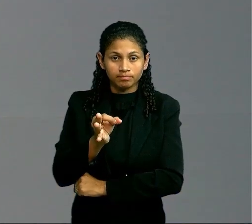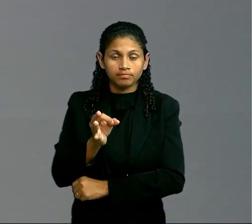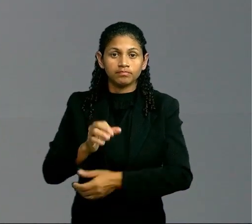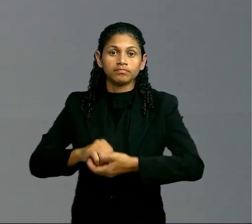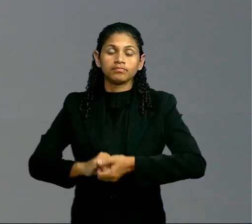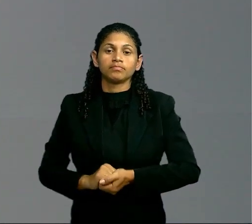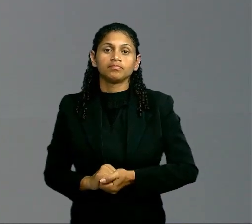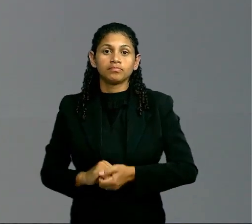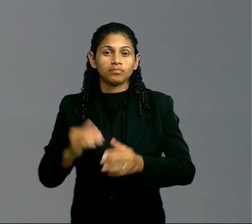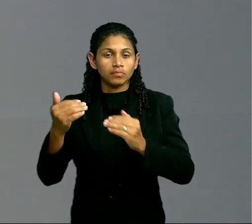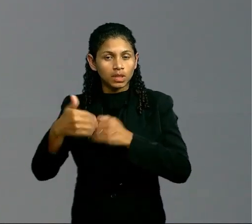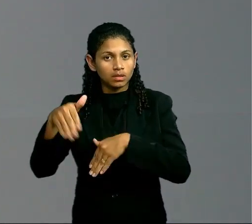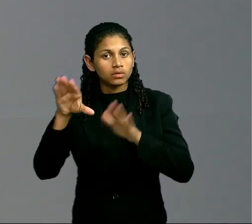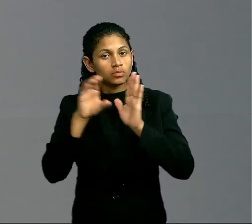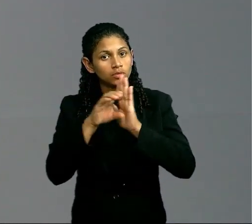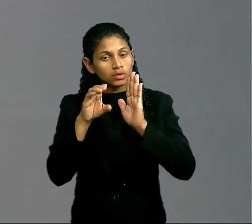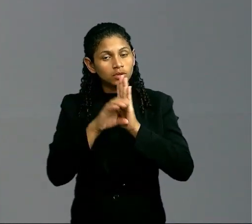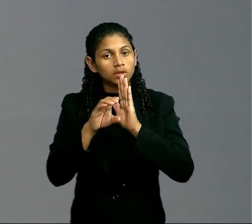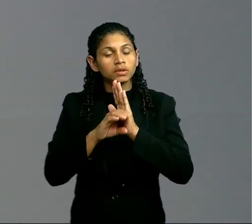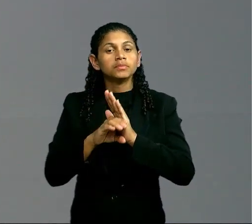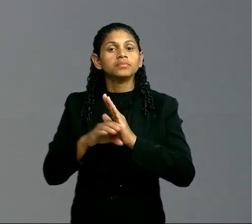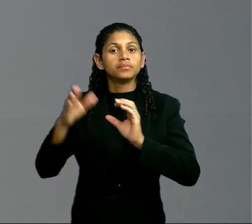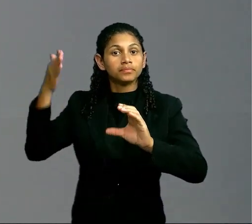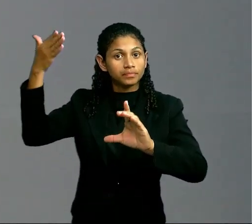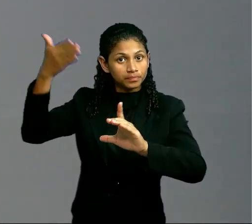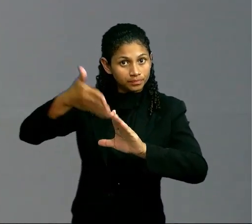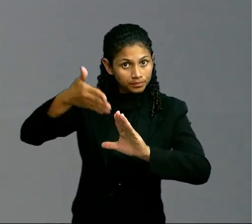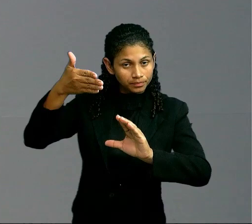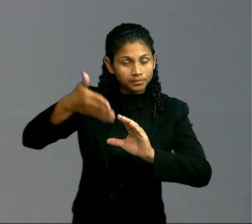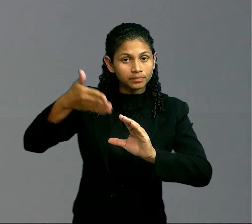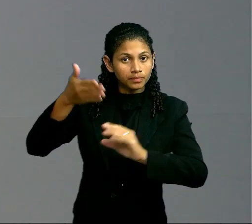E mais conteúdos como esse está nas